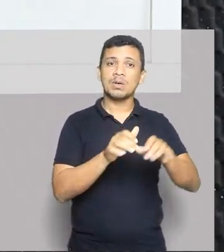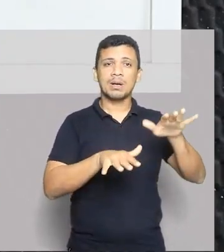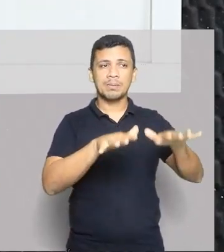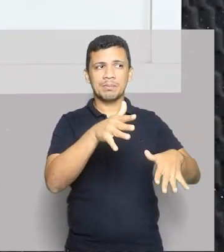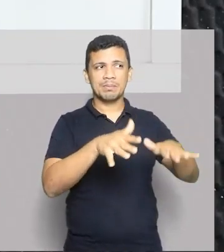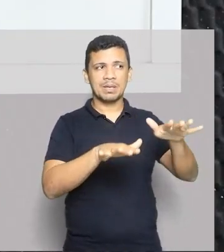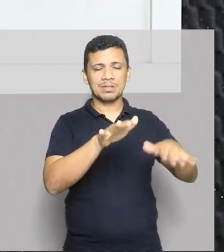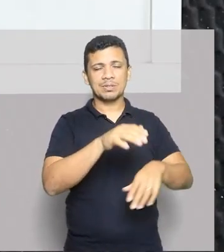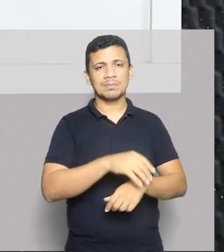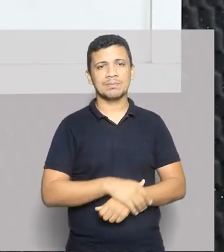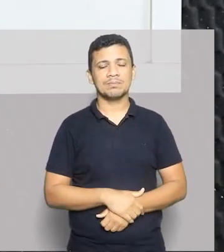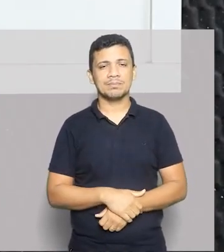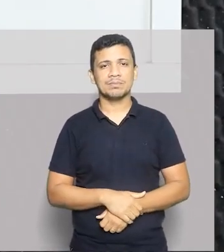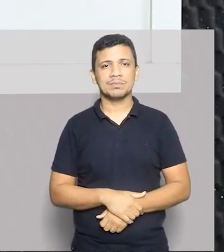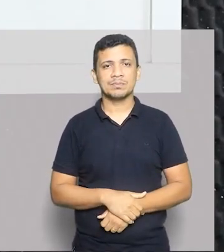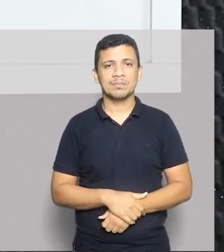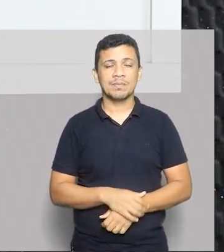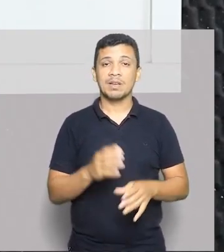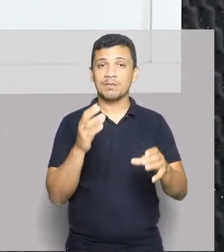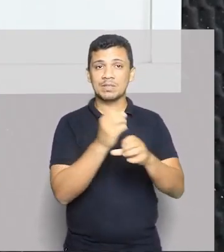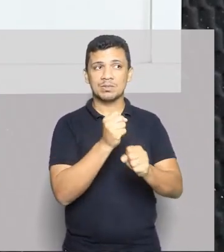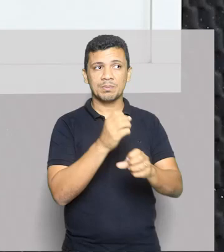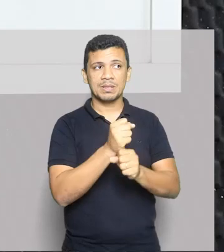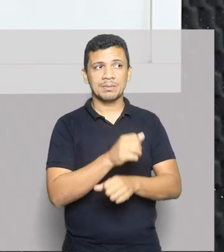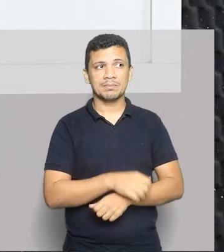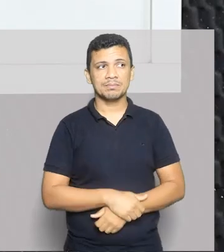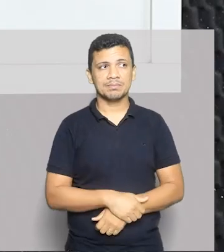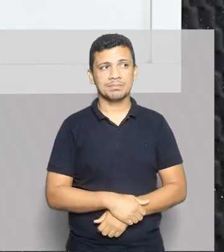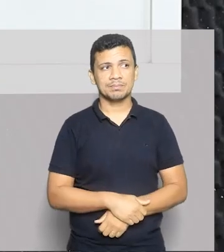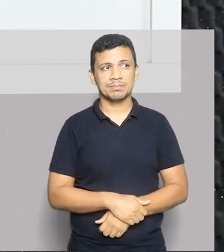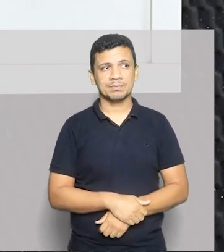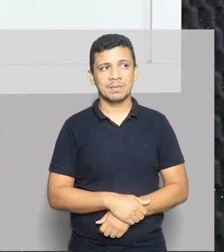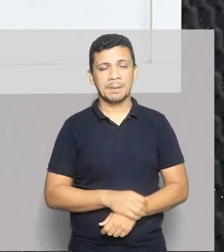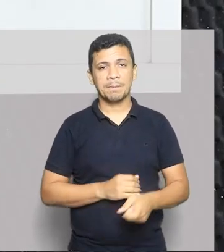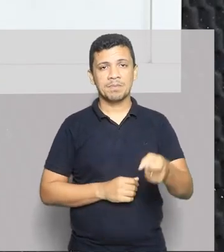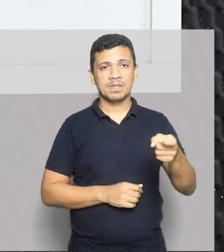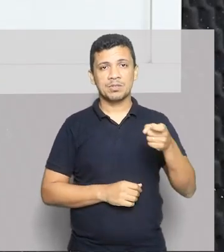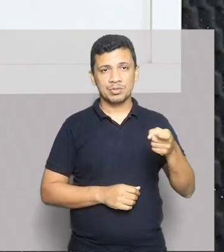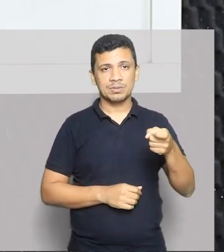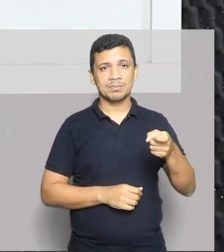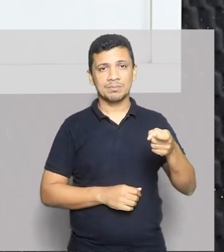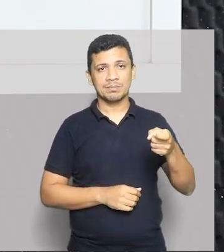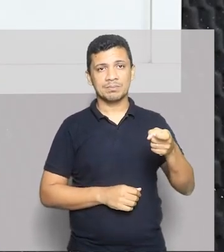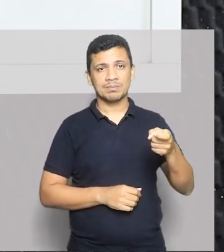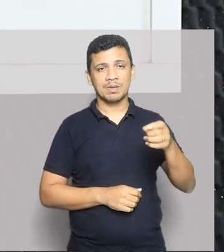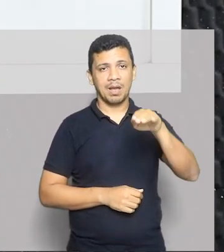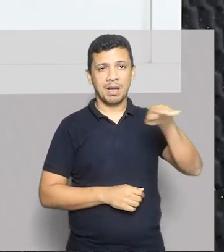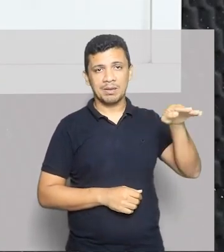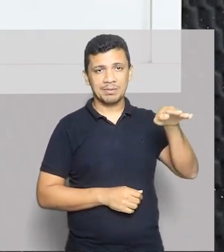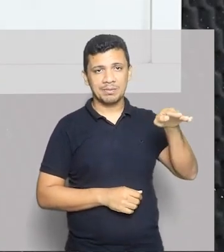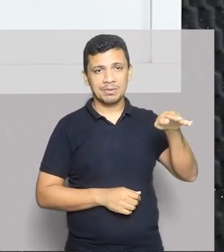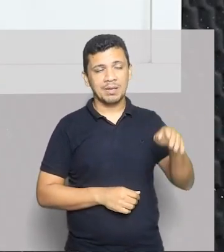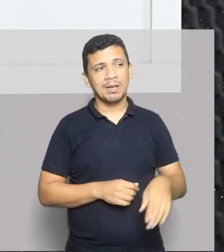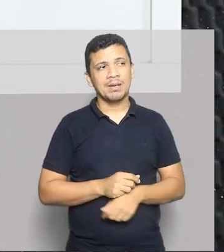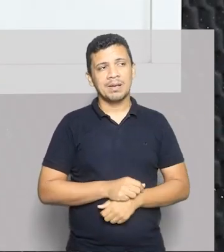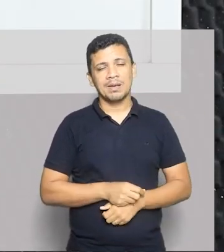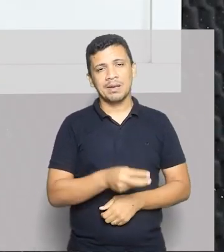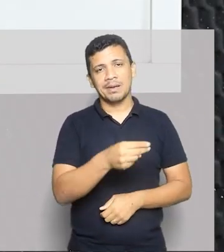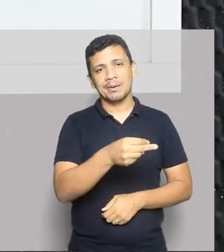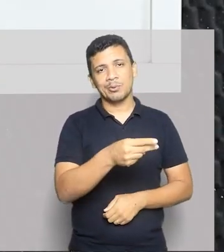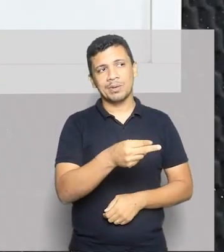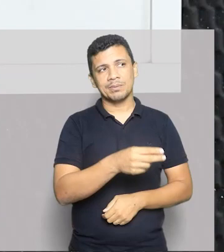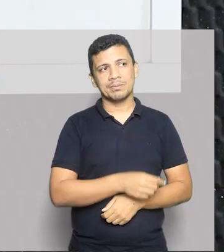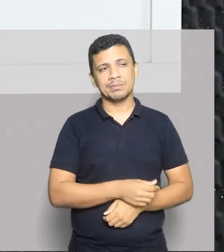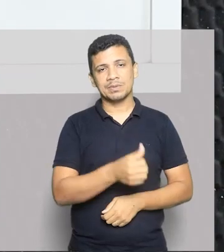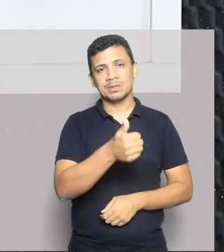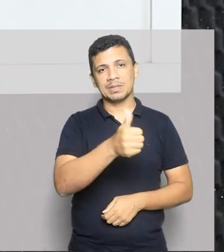Então a média vai ser dada como? Você vai somar, fazer o somatório de todos esses elementos, somar o 10 com